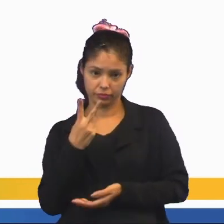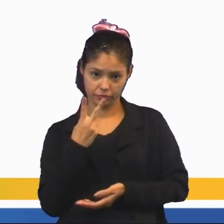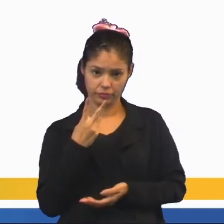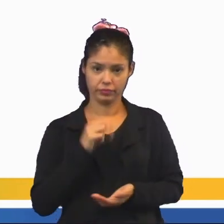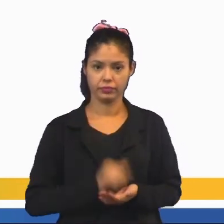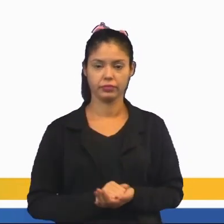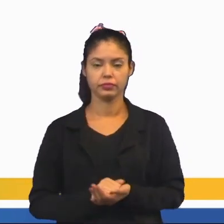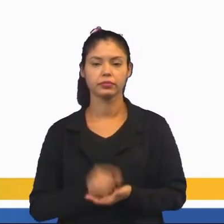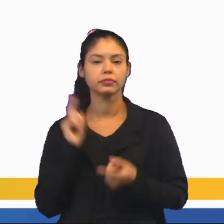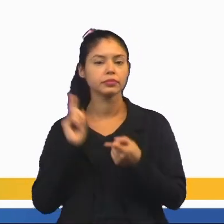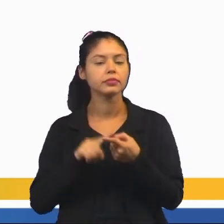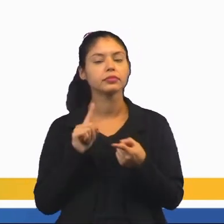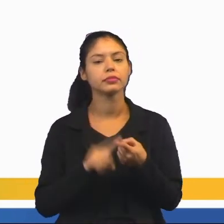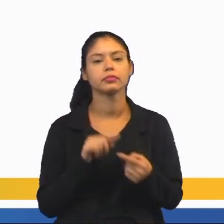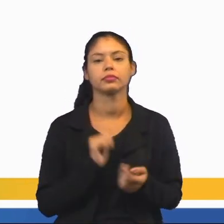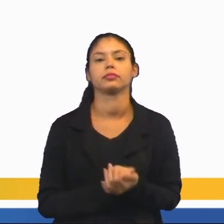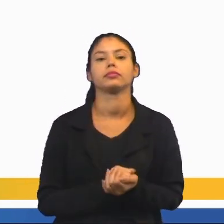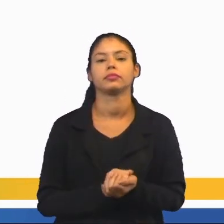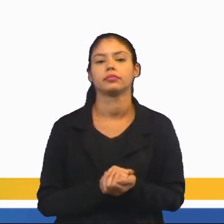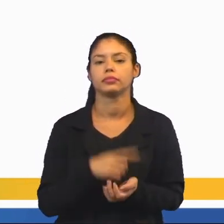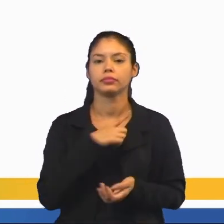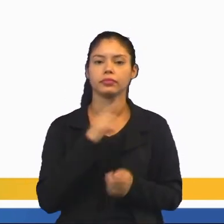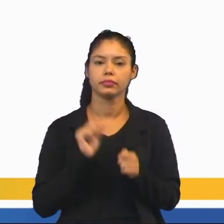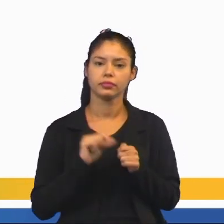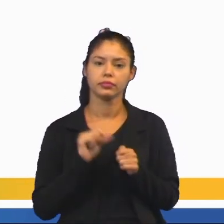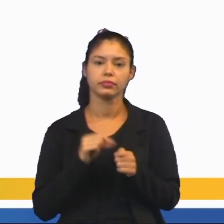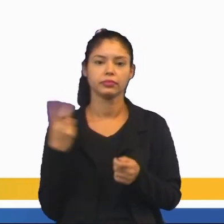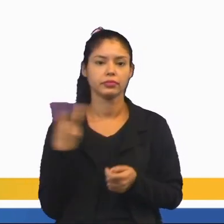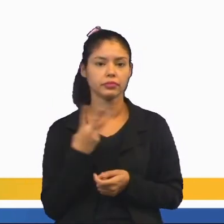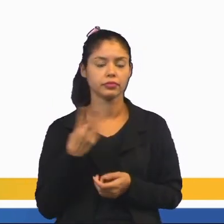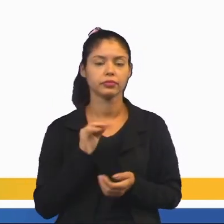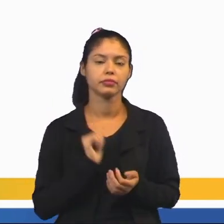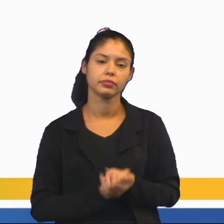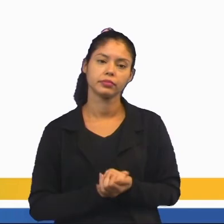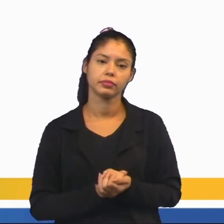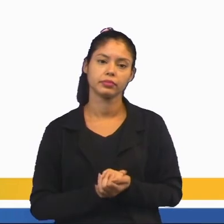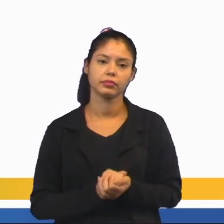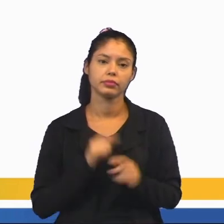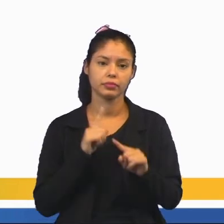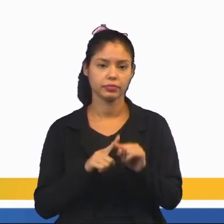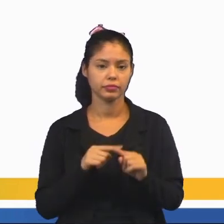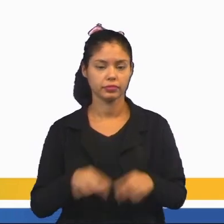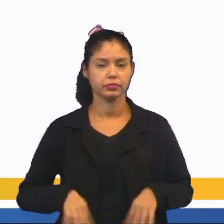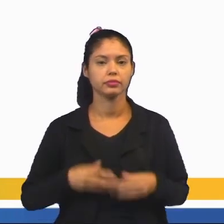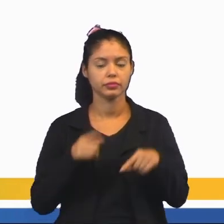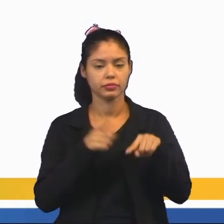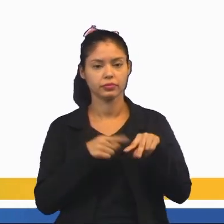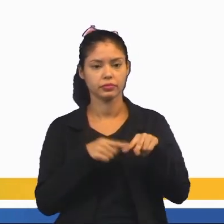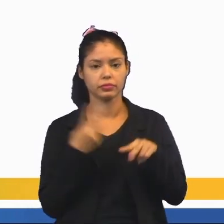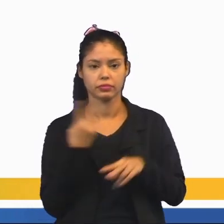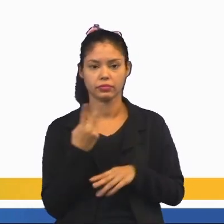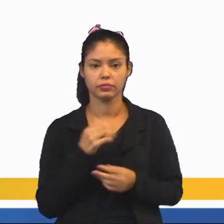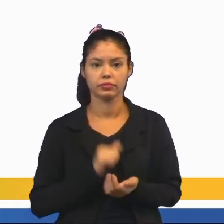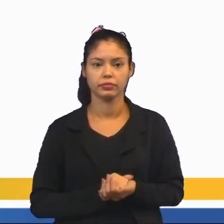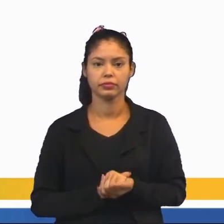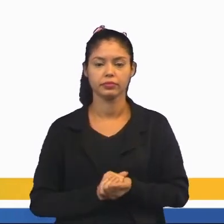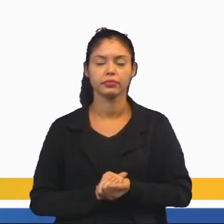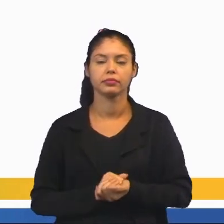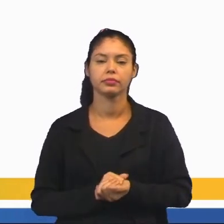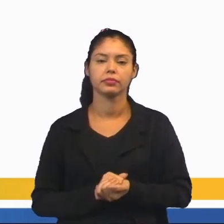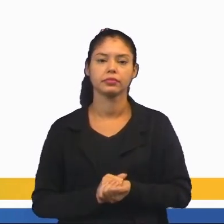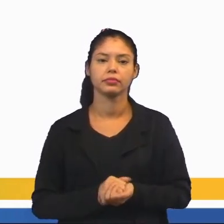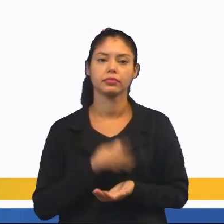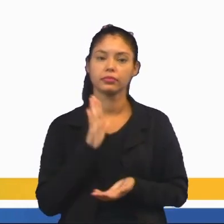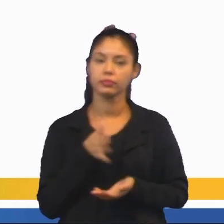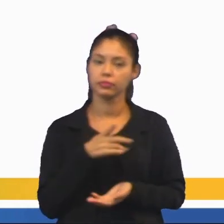2 calças. Então, na primeira combinação, o que é que nós vamos fazer? As 3 blusas, mais a calça, mais os 2 tênis.